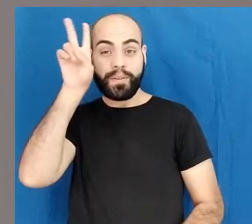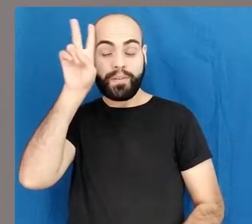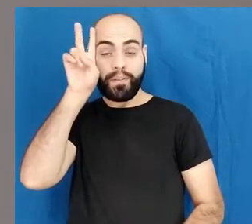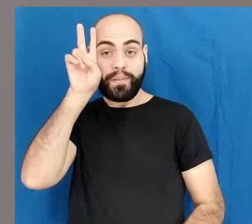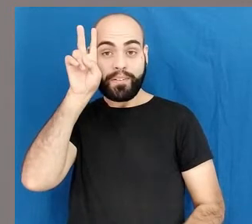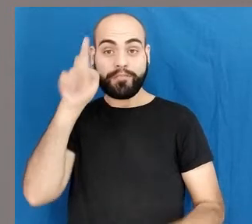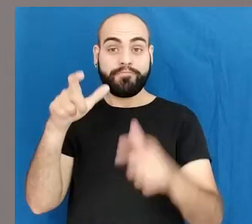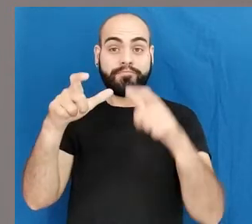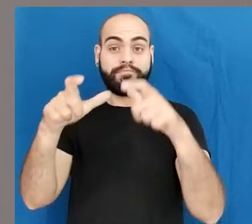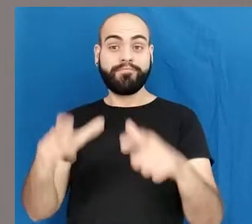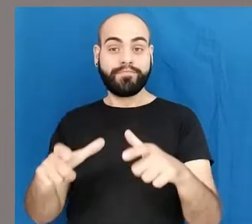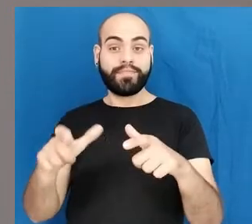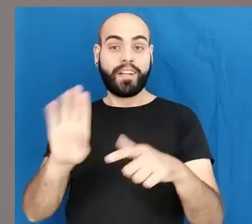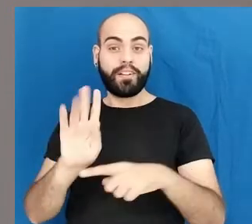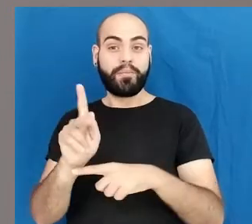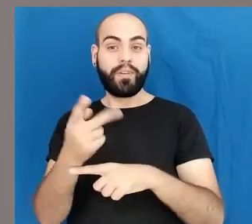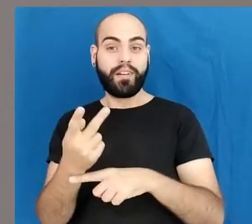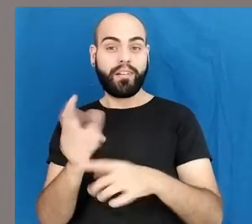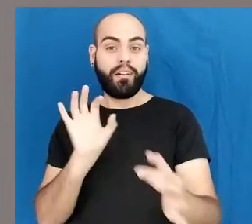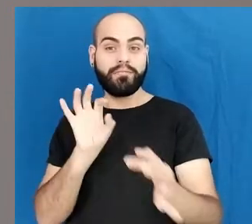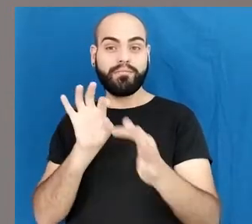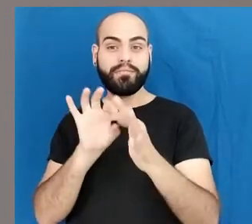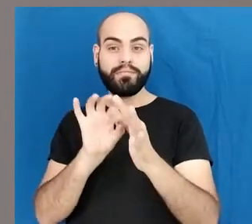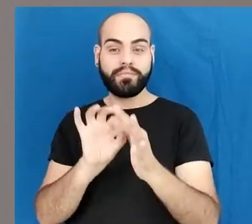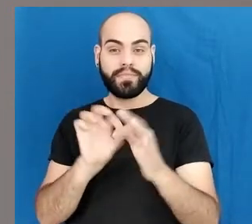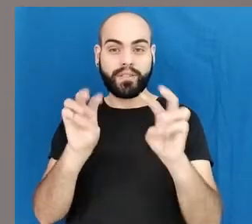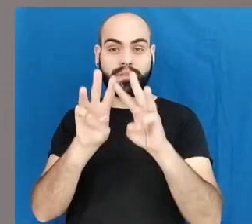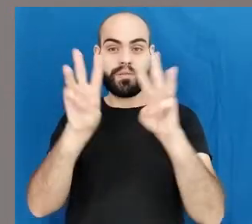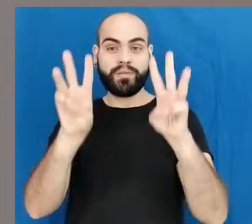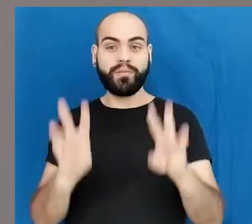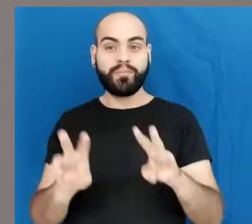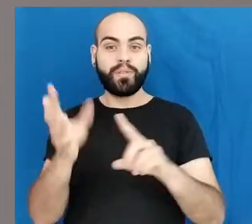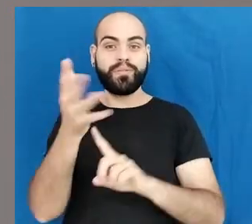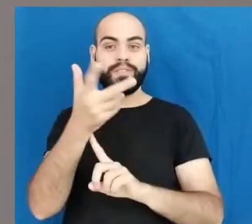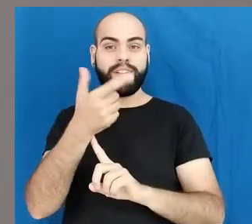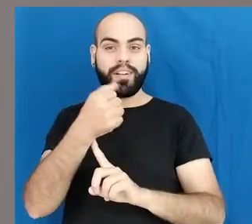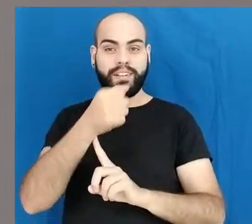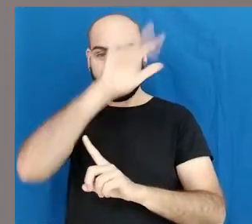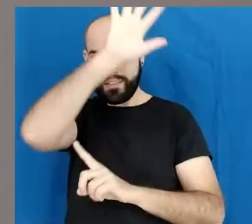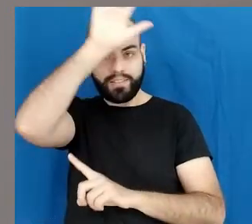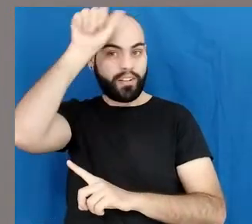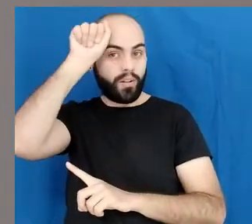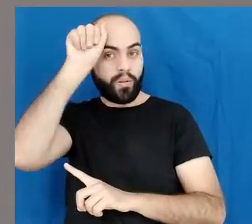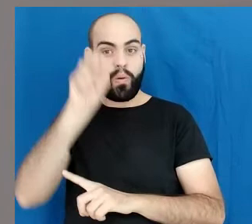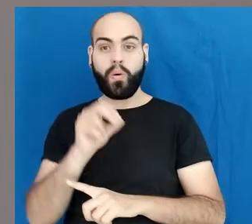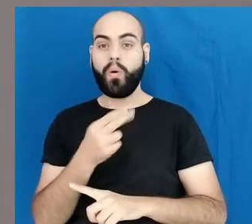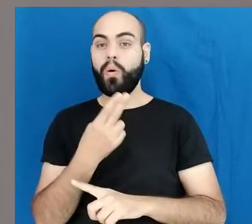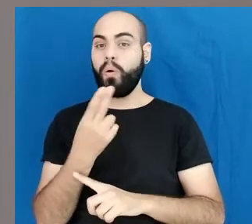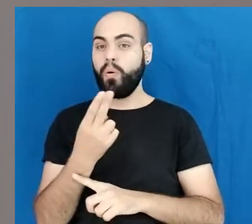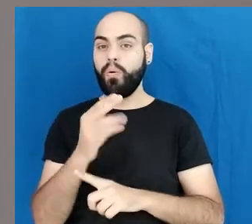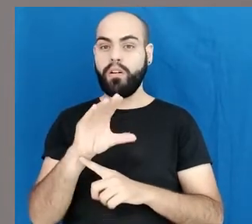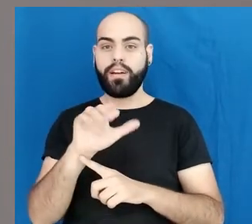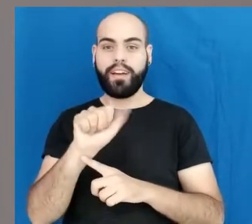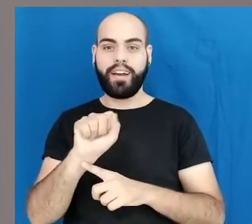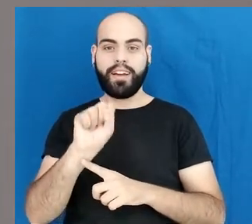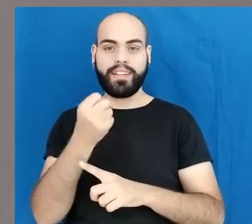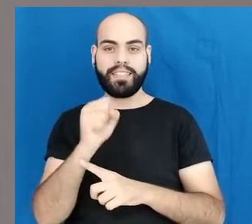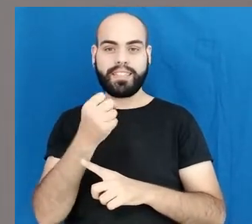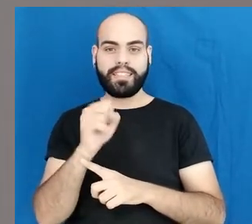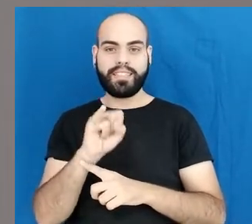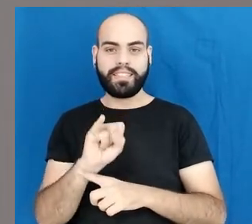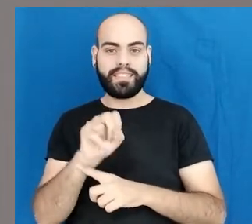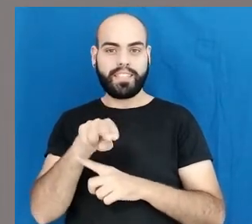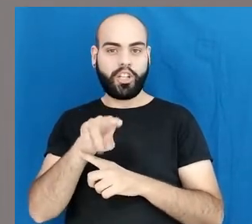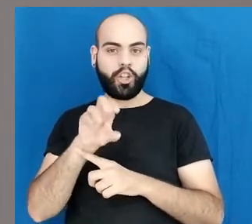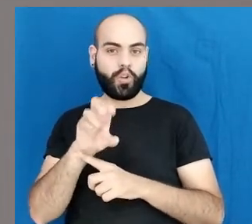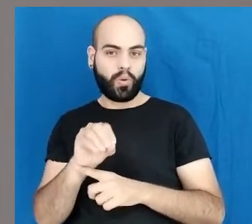A história da Casa do Baile, em Belo Horizonte, ela é muito ligada à história do Museu de Arte da Pampulha, ou